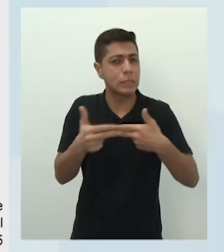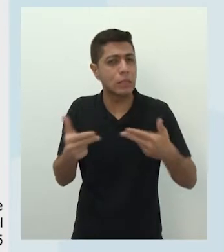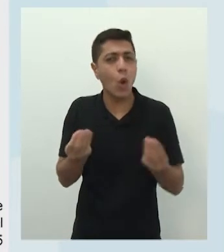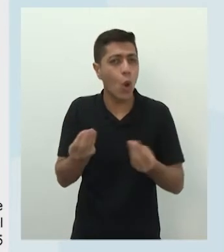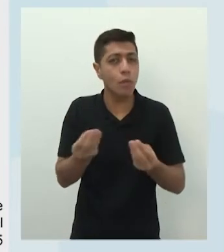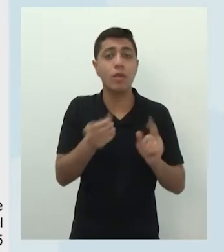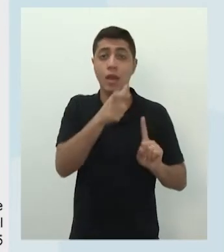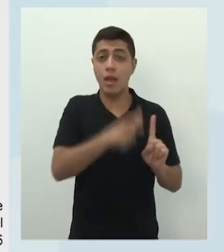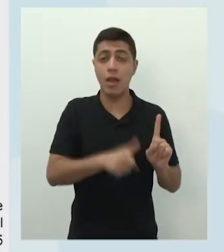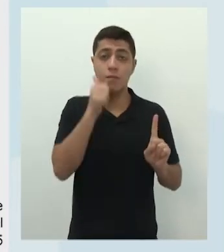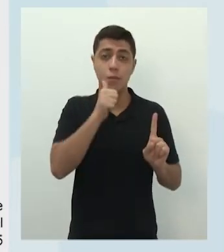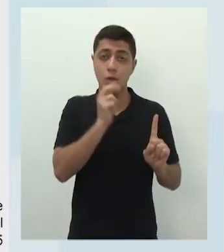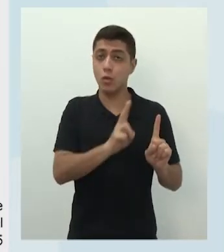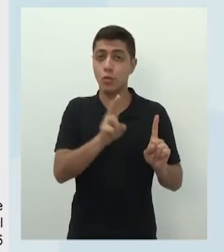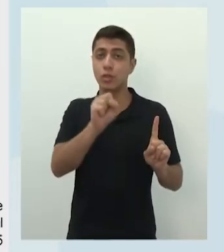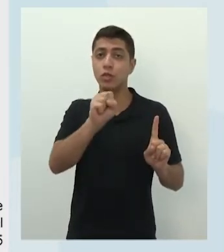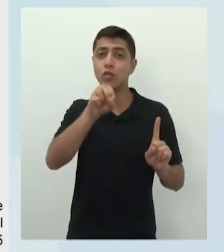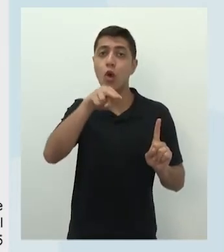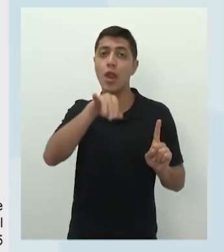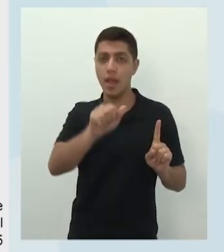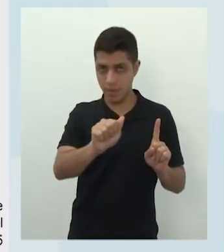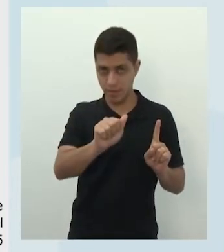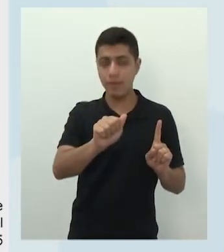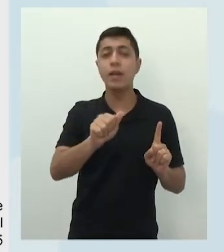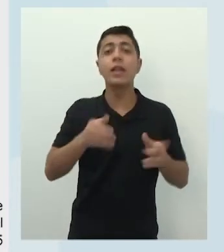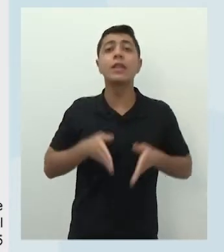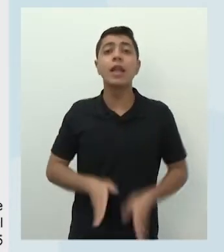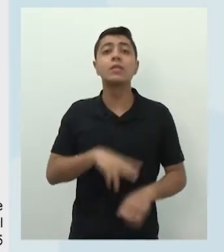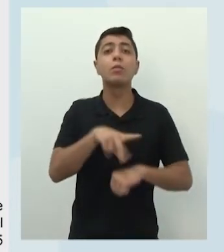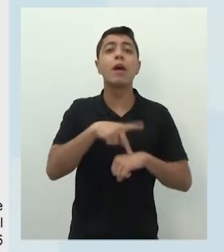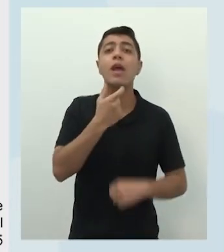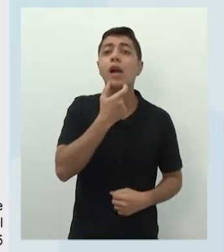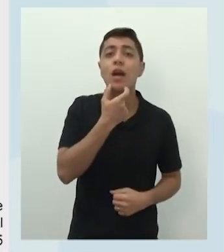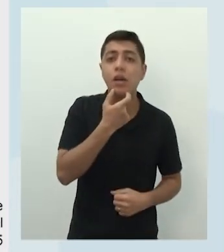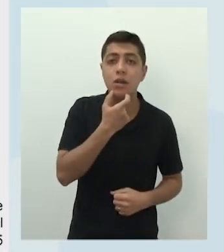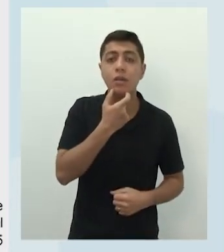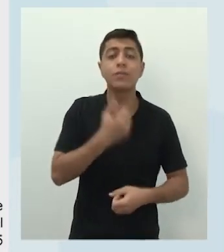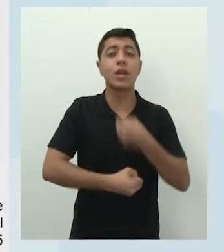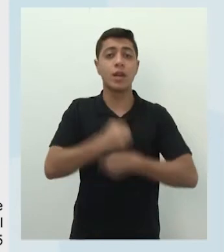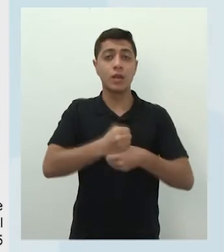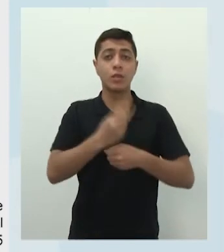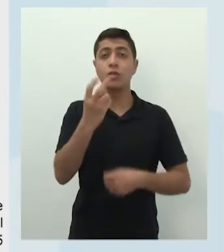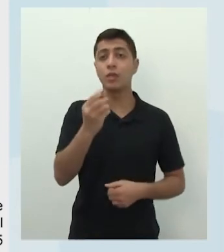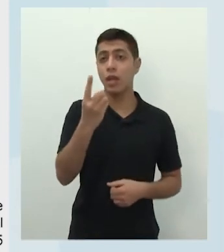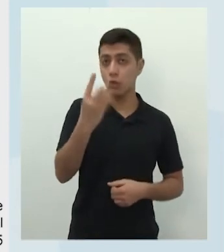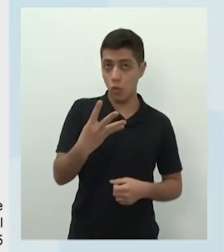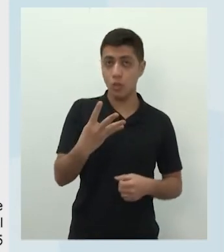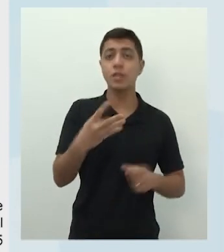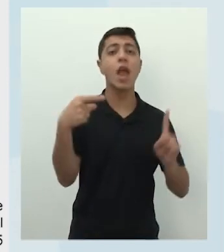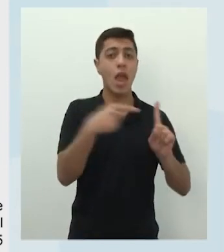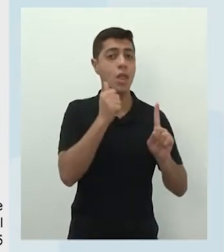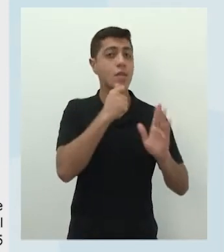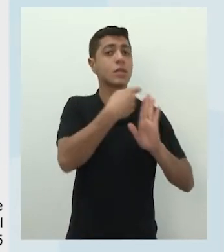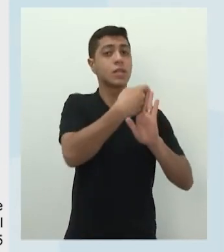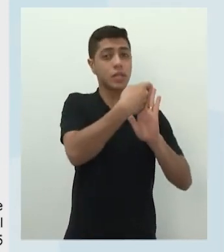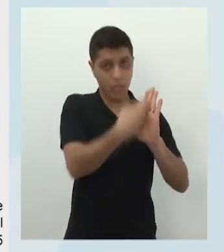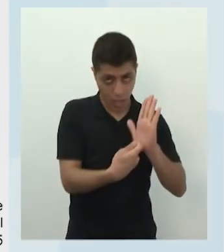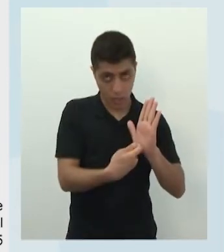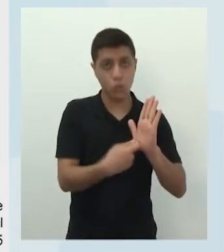trabalho bastante polêmico em 2014, mostrando para a gente, alertando todos nós que trabalhamos na saúde e